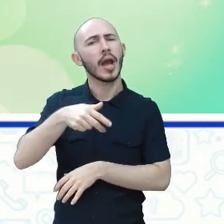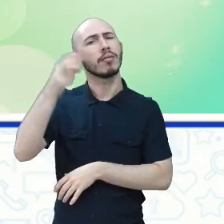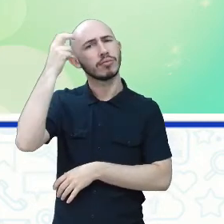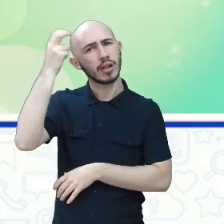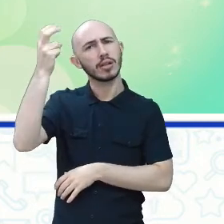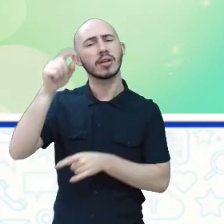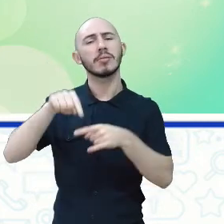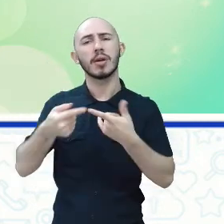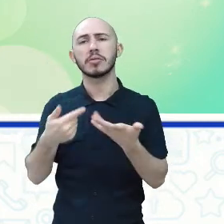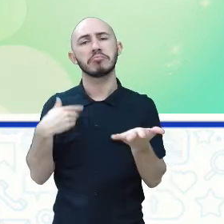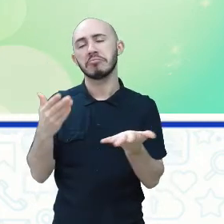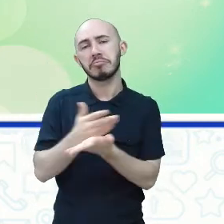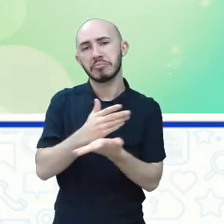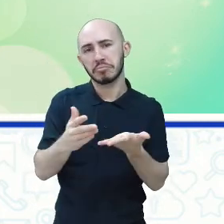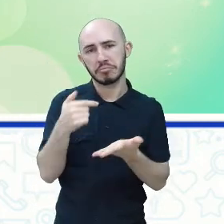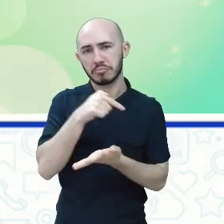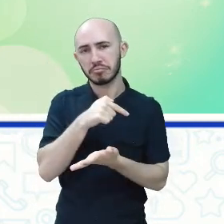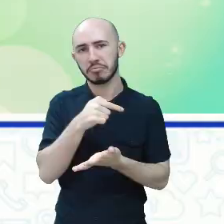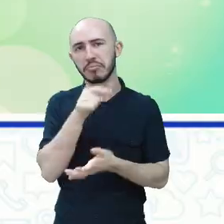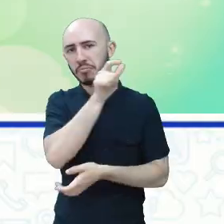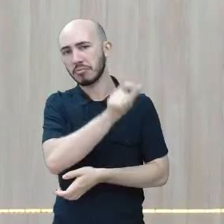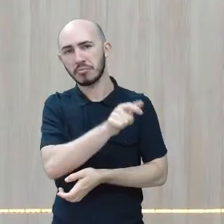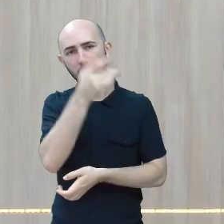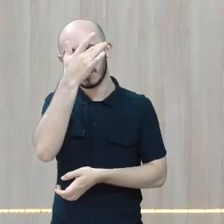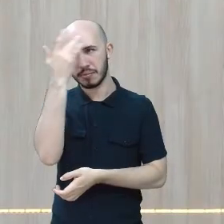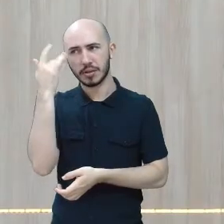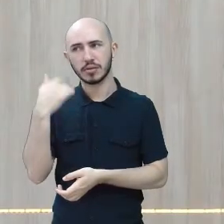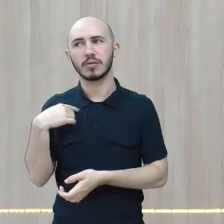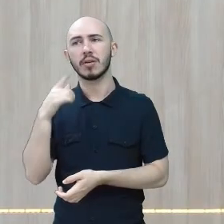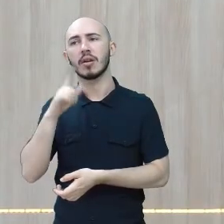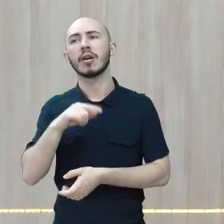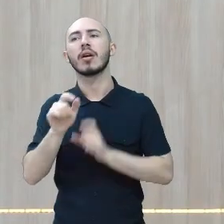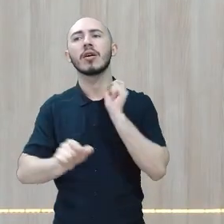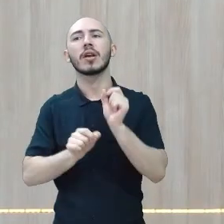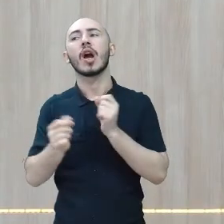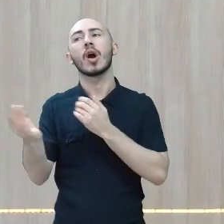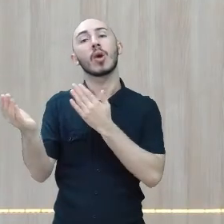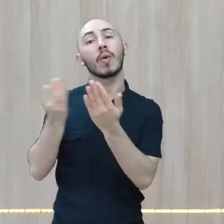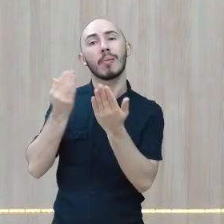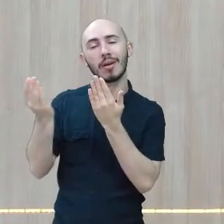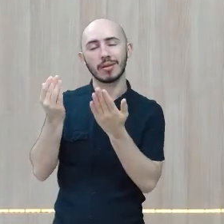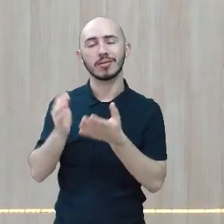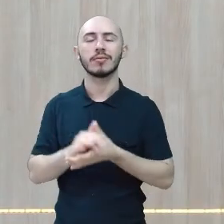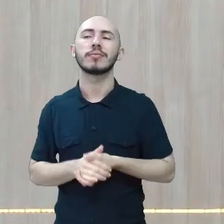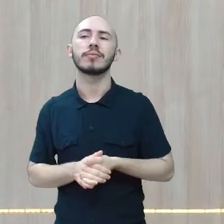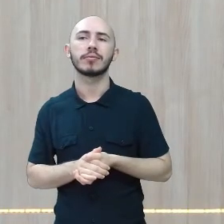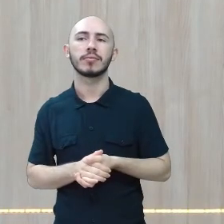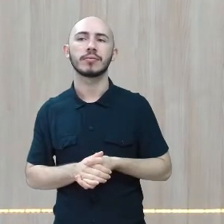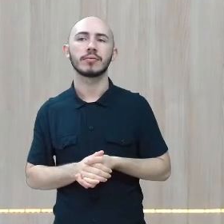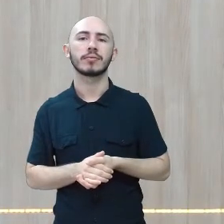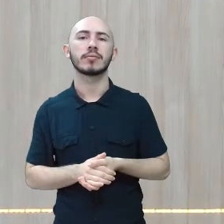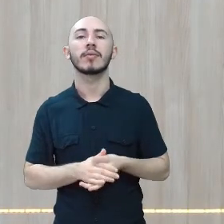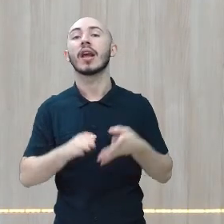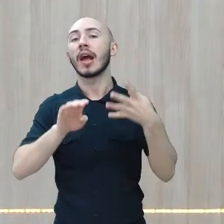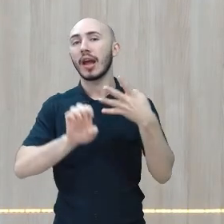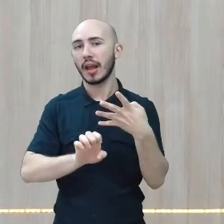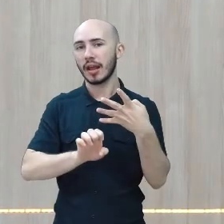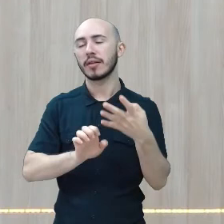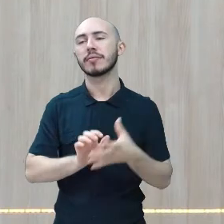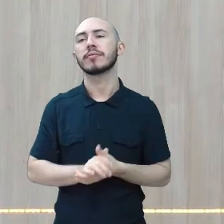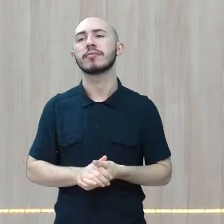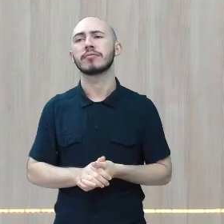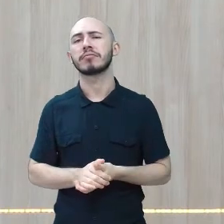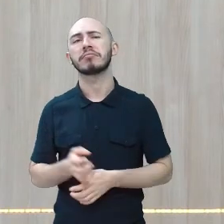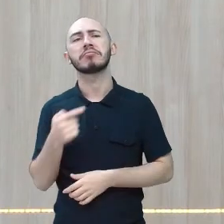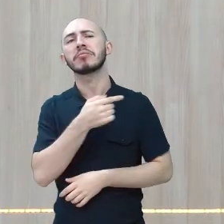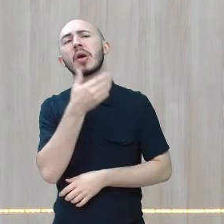em alguma atitude, alguém, não é? Estou fazendo uma comparação. Letra E. Aquele